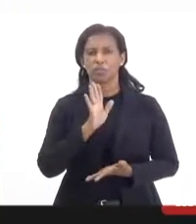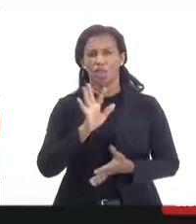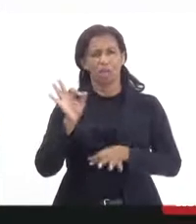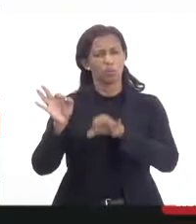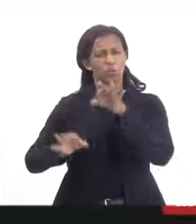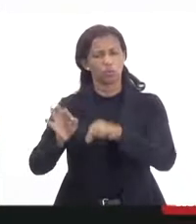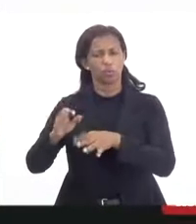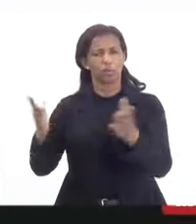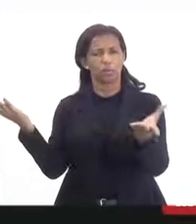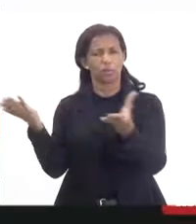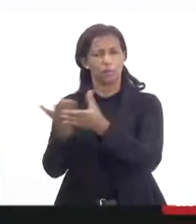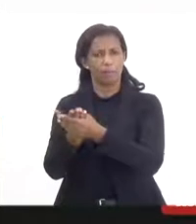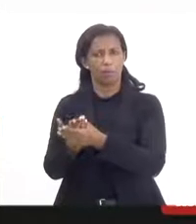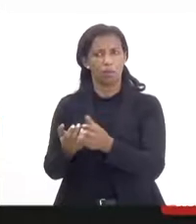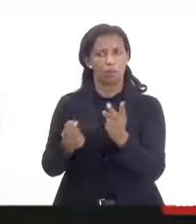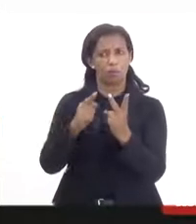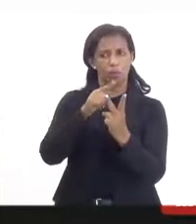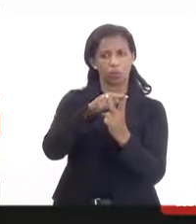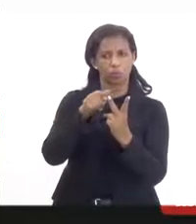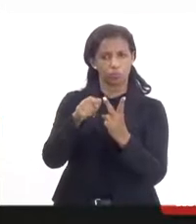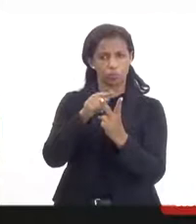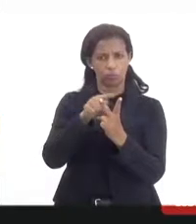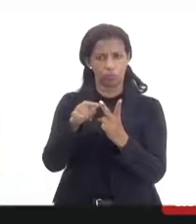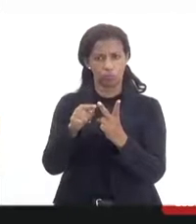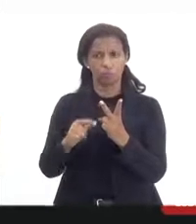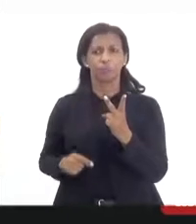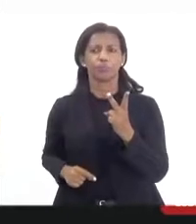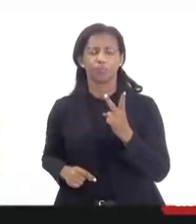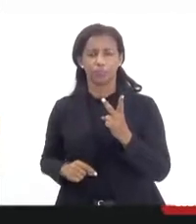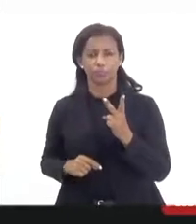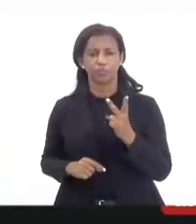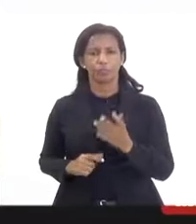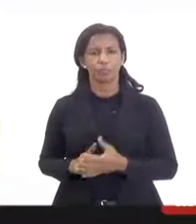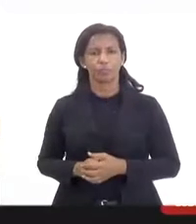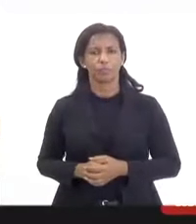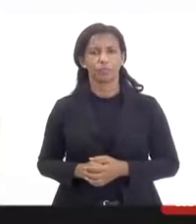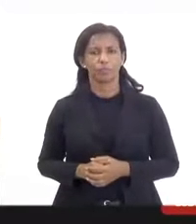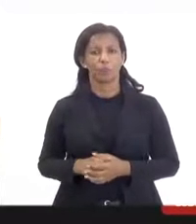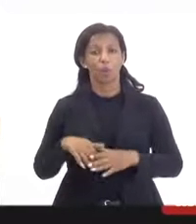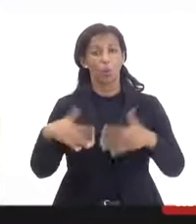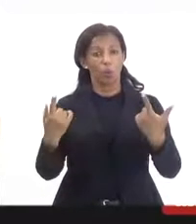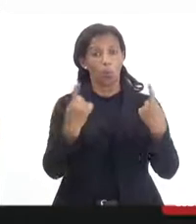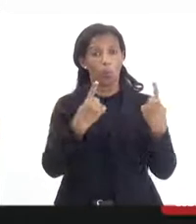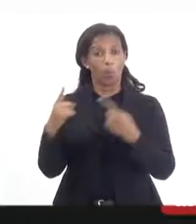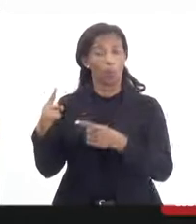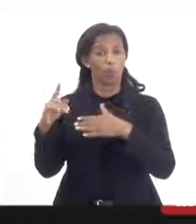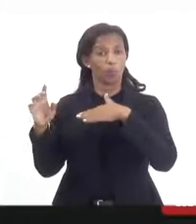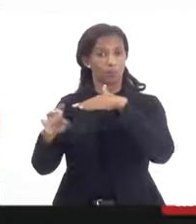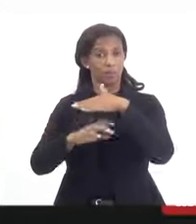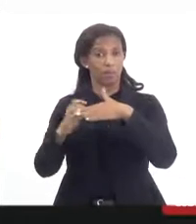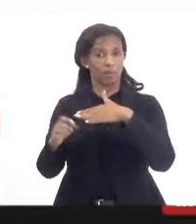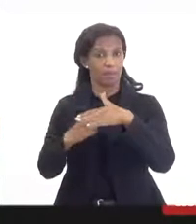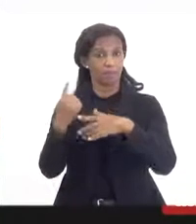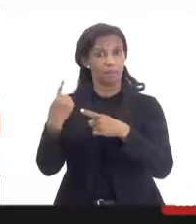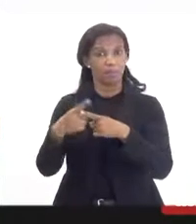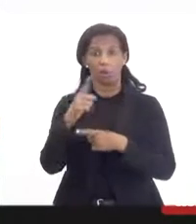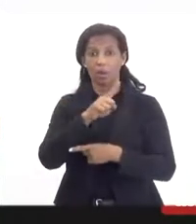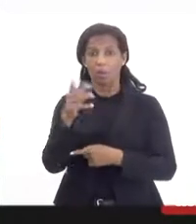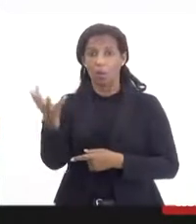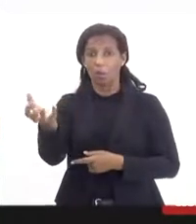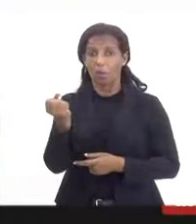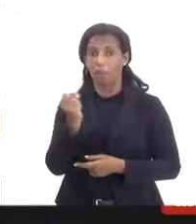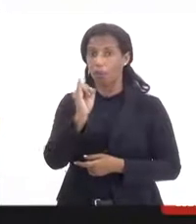lavrado, foram lavrados, na verdade, dois autos, são autos gêmeos, né? Contra a empresa, por deixar de recolher ICMS relativo